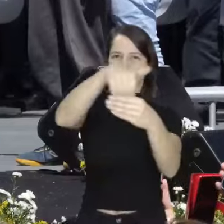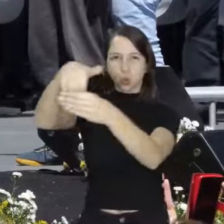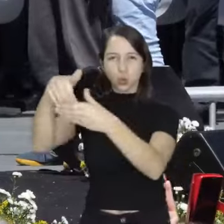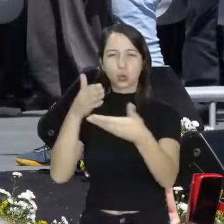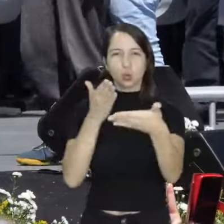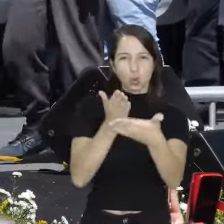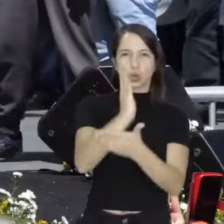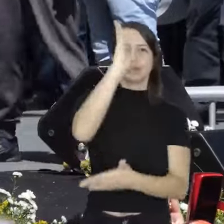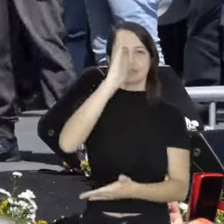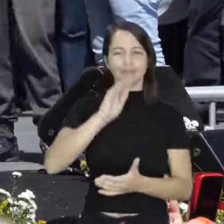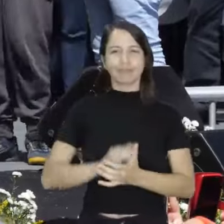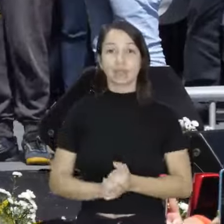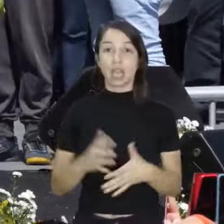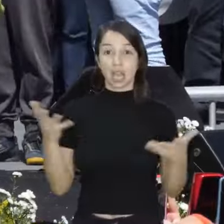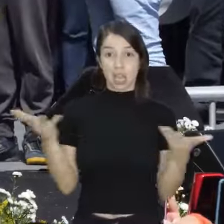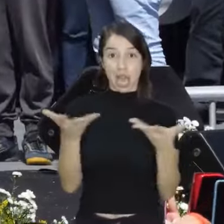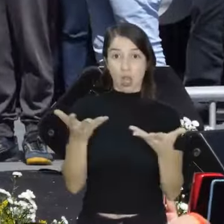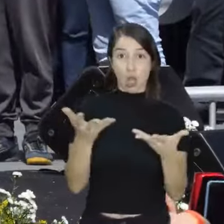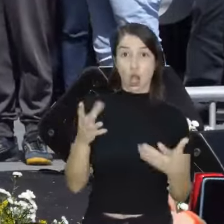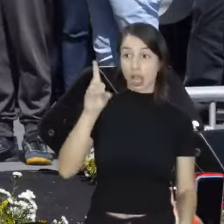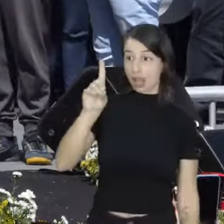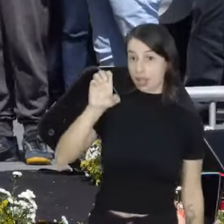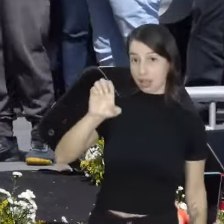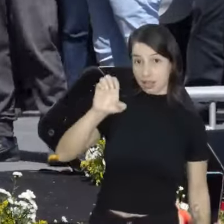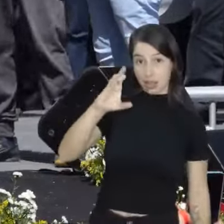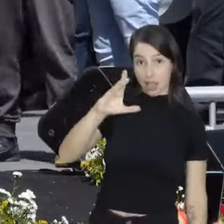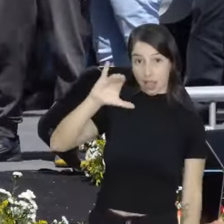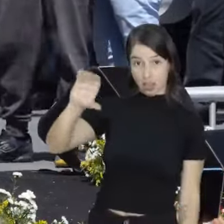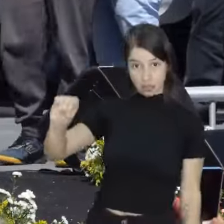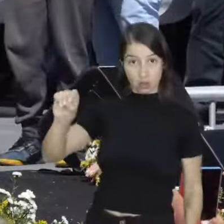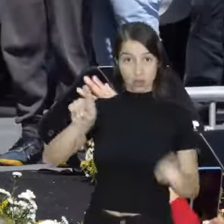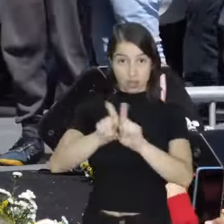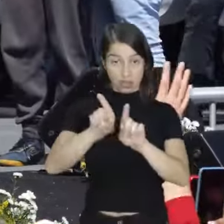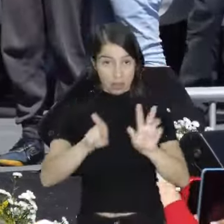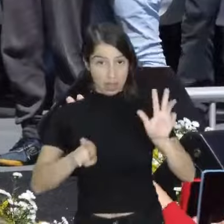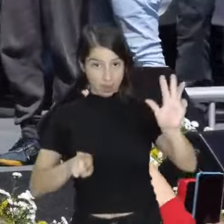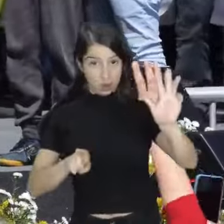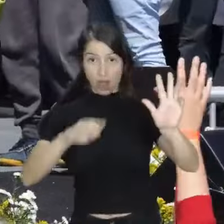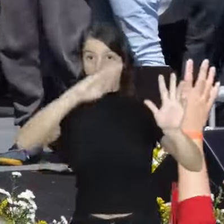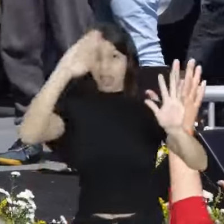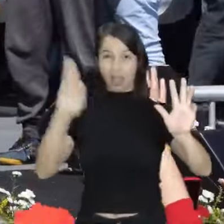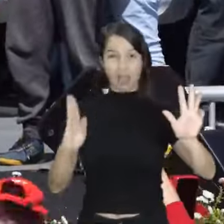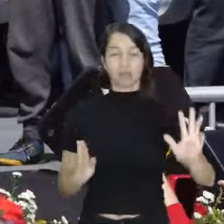e Lula, é o Brasil da esperança. Obrigado!